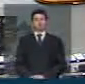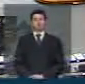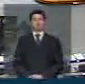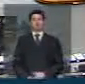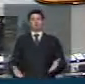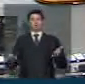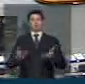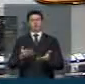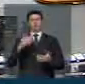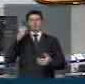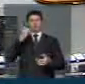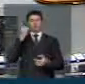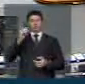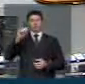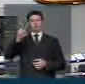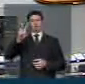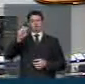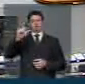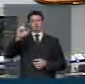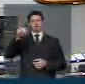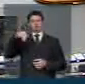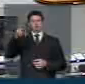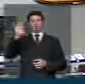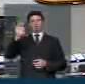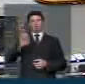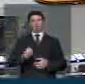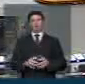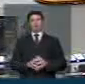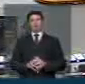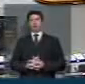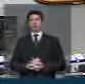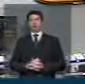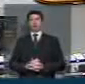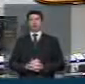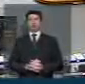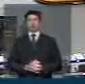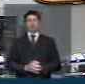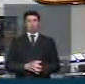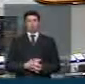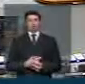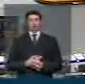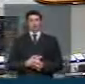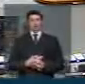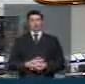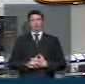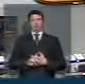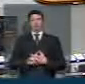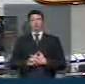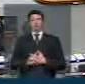Com a palavra, o deputado Ivan Valente. Vamos votar.